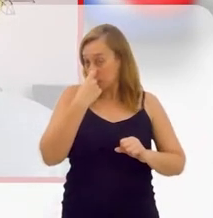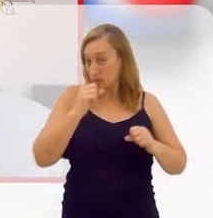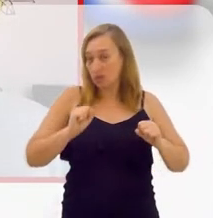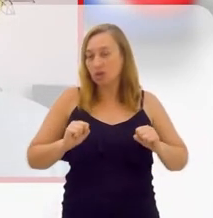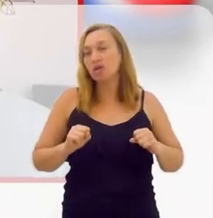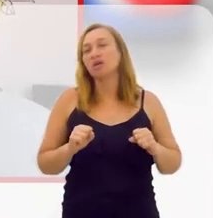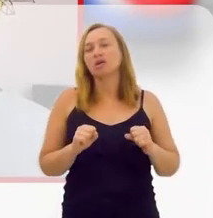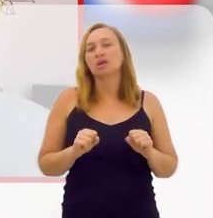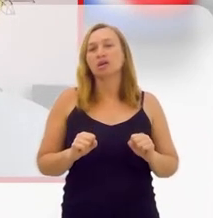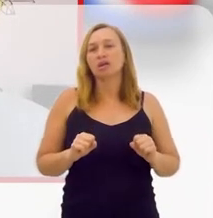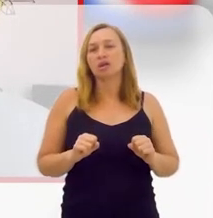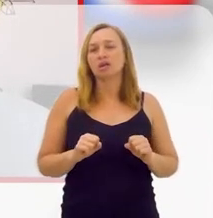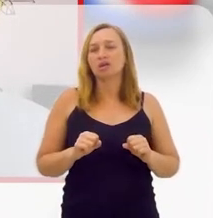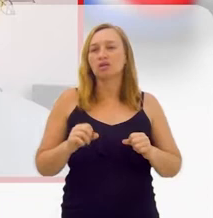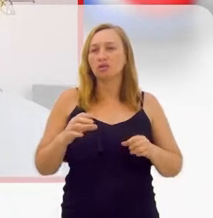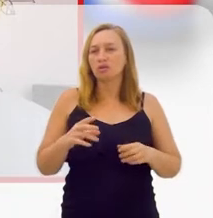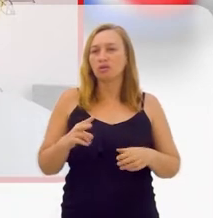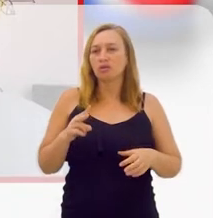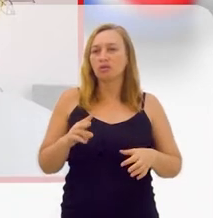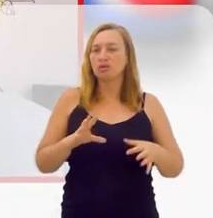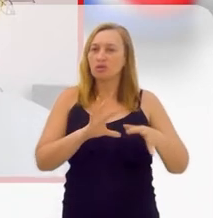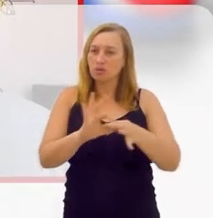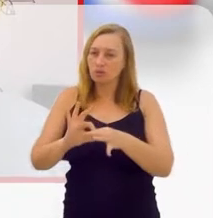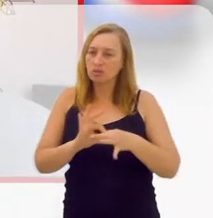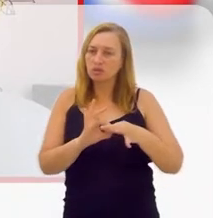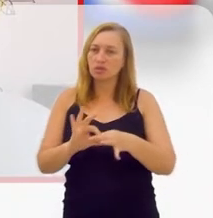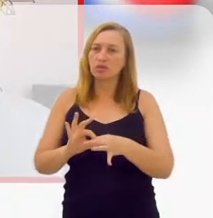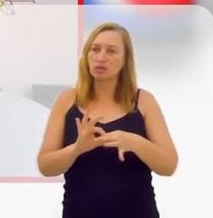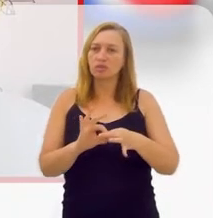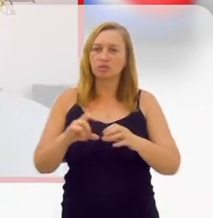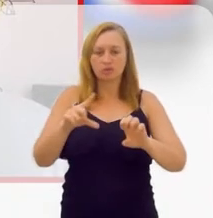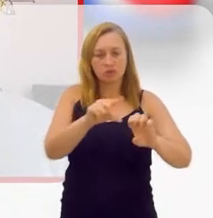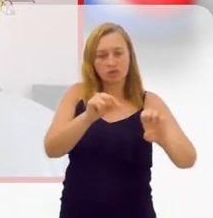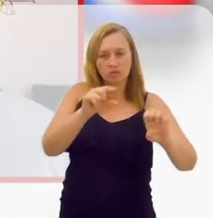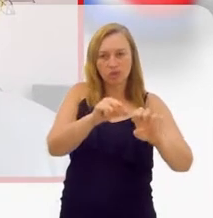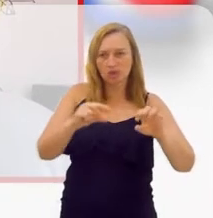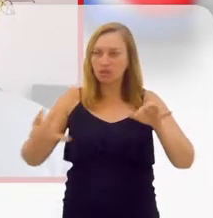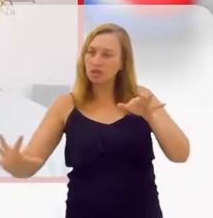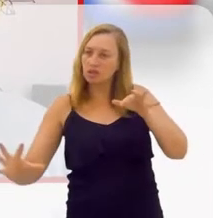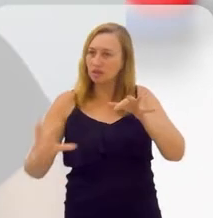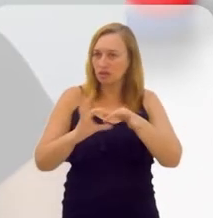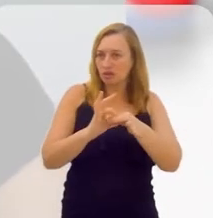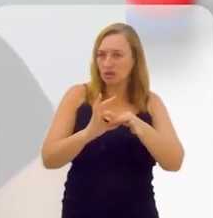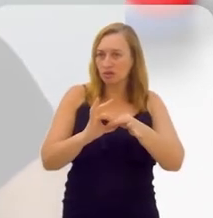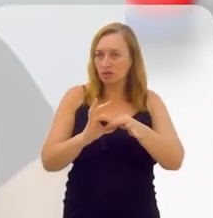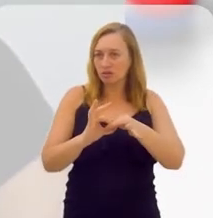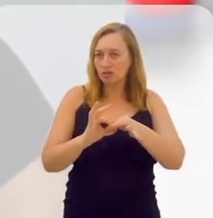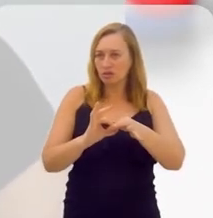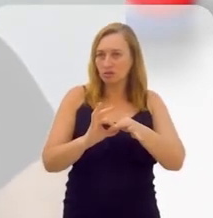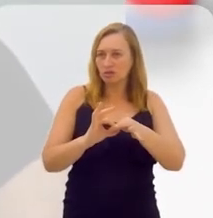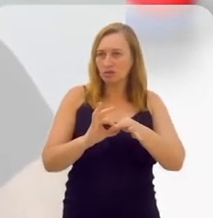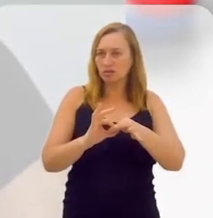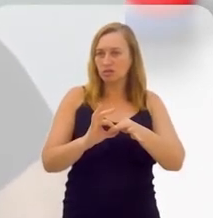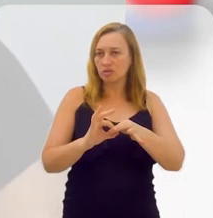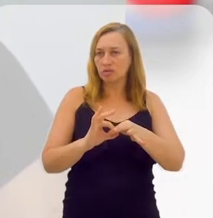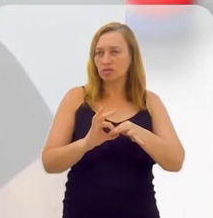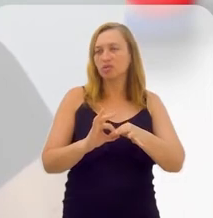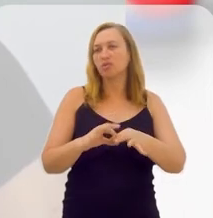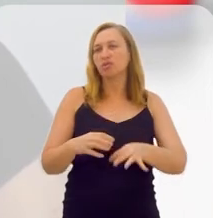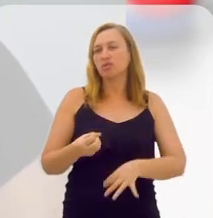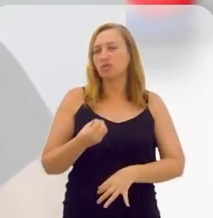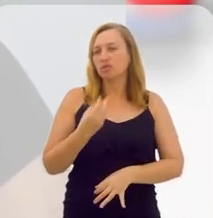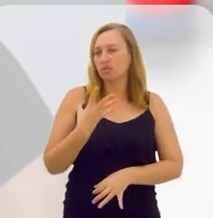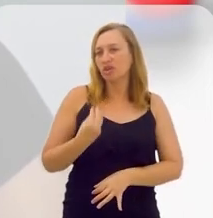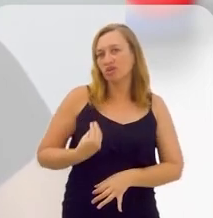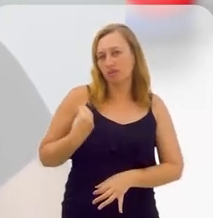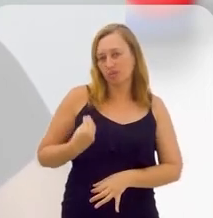quando agrega os empreendimentos, né? Nós formamos uma corrente do bem